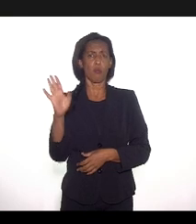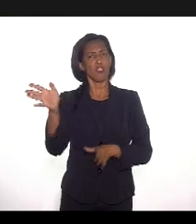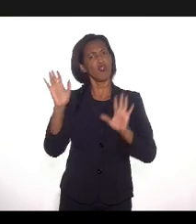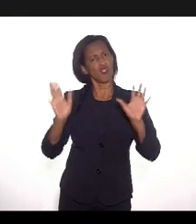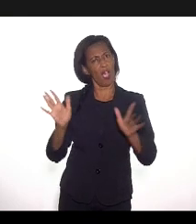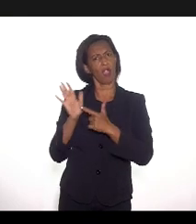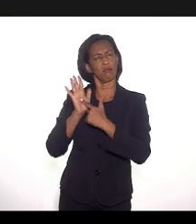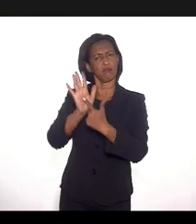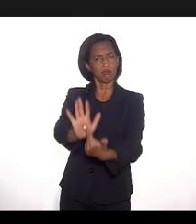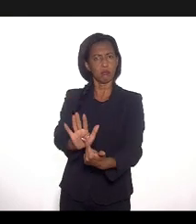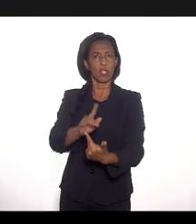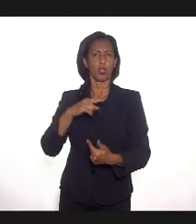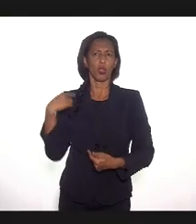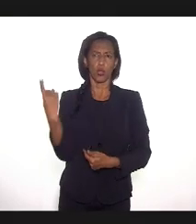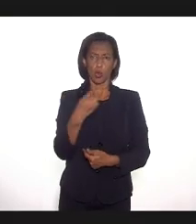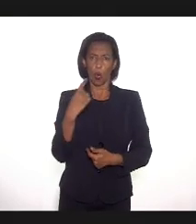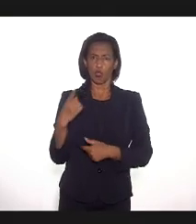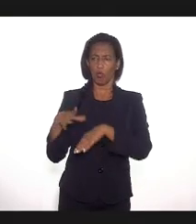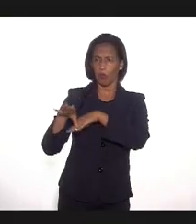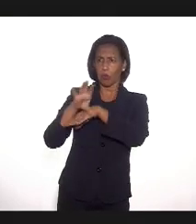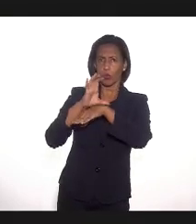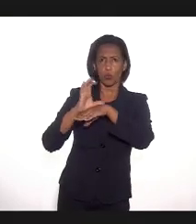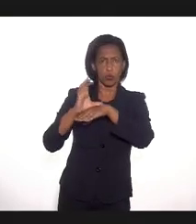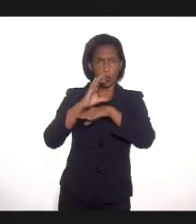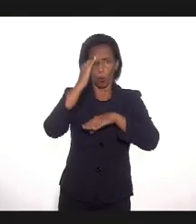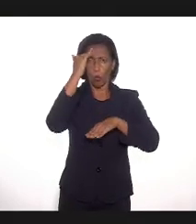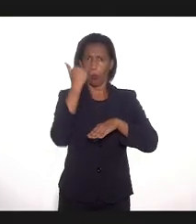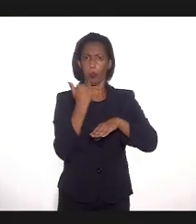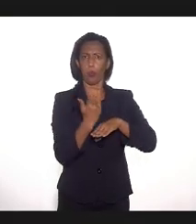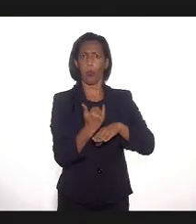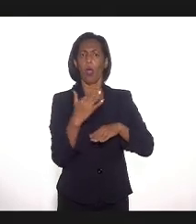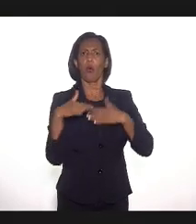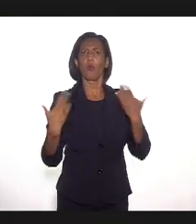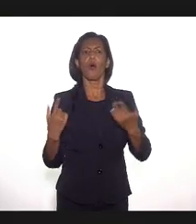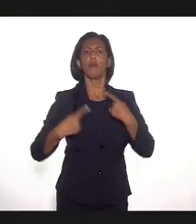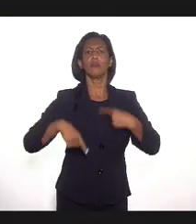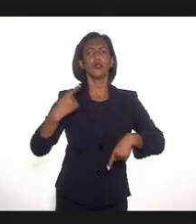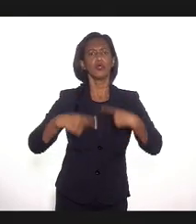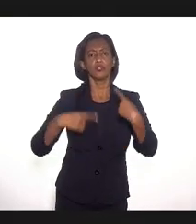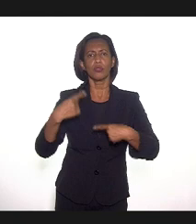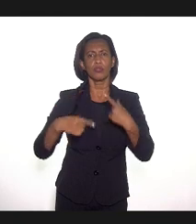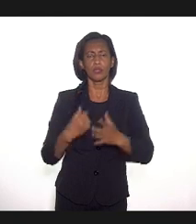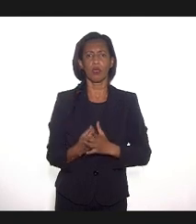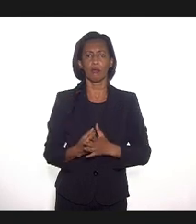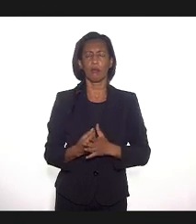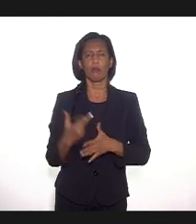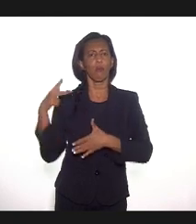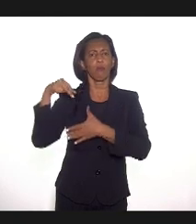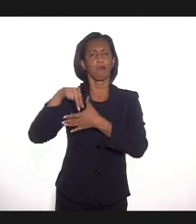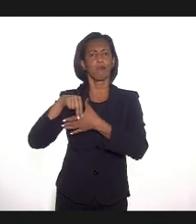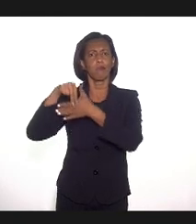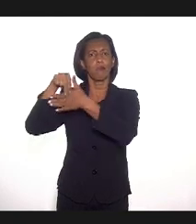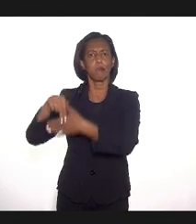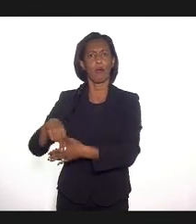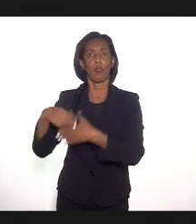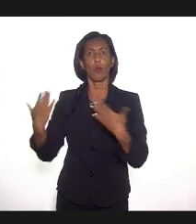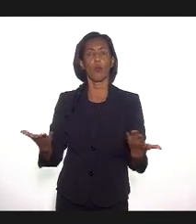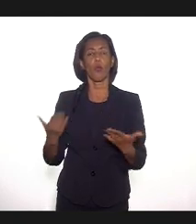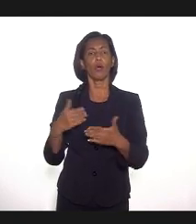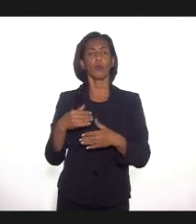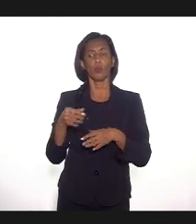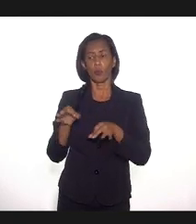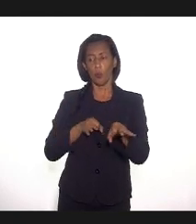apresentou, nós demos pela constitucionalidade. Qual é a discussão da anexação? É quando um projeto,